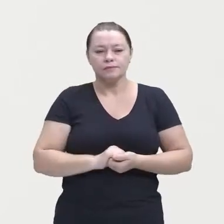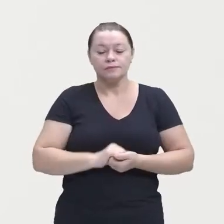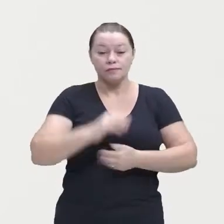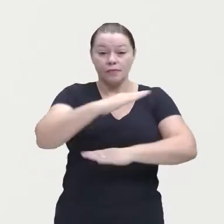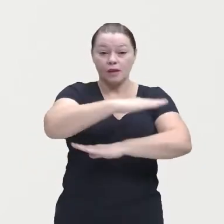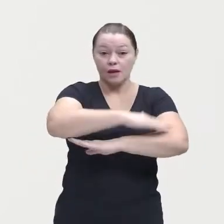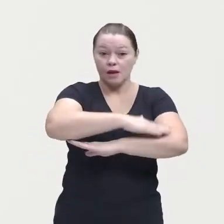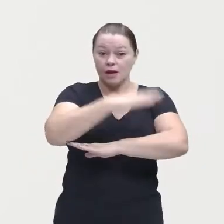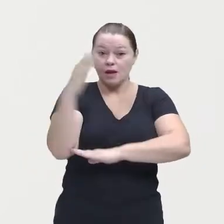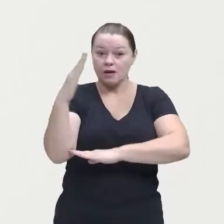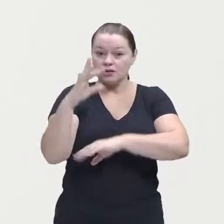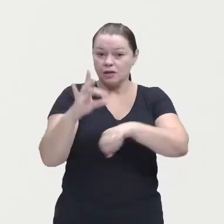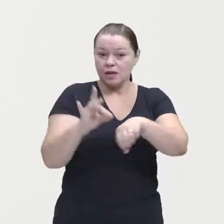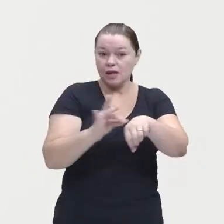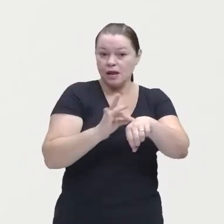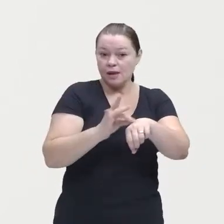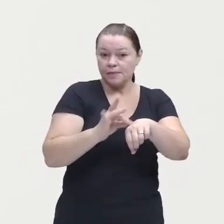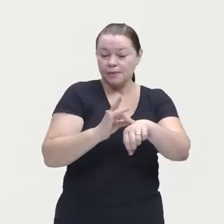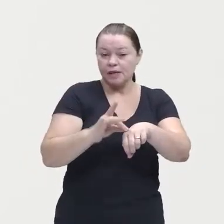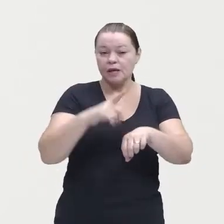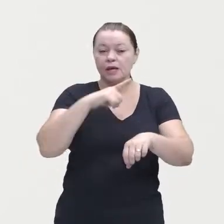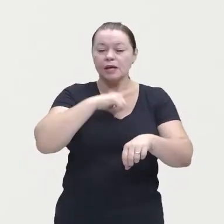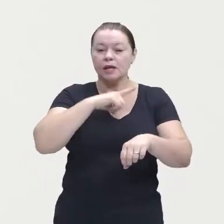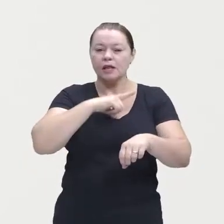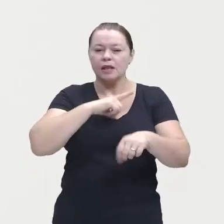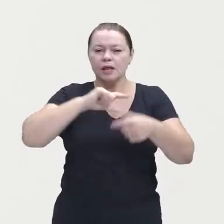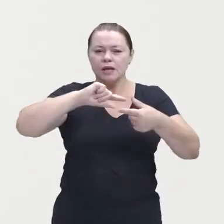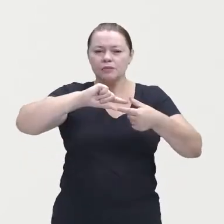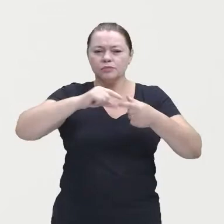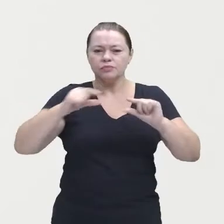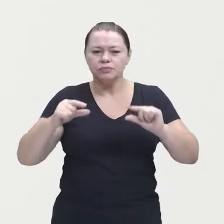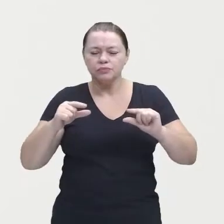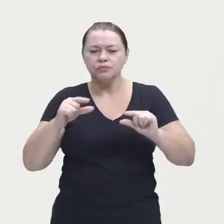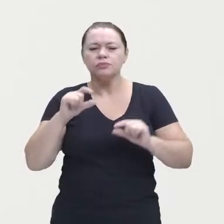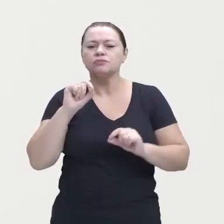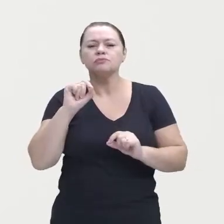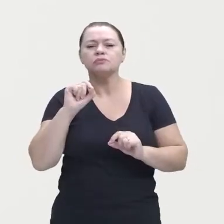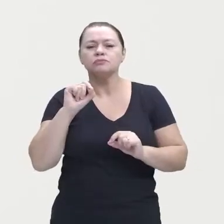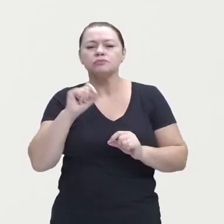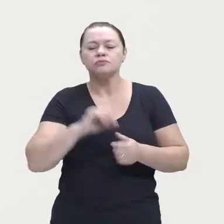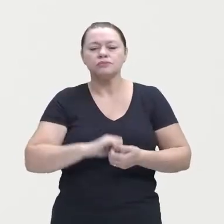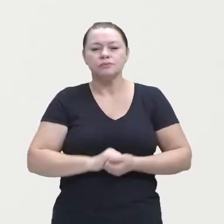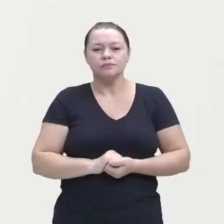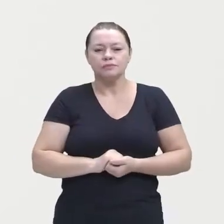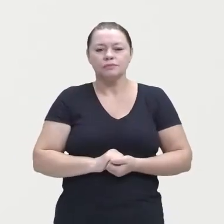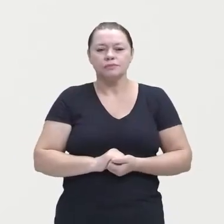janela preta tem o formato de 1.